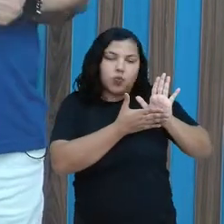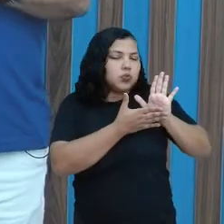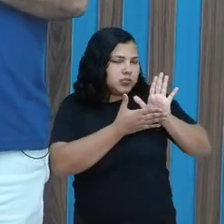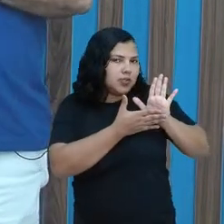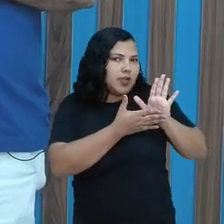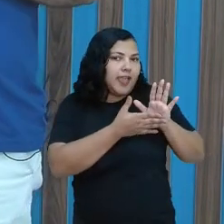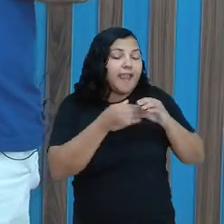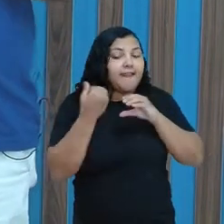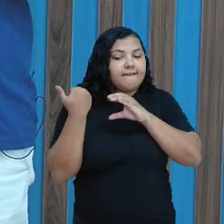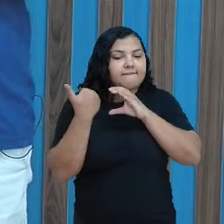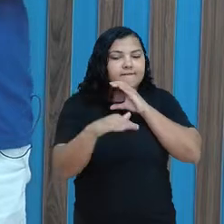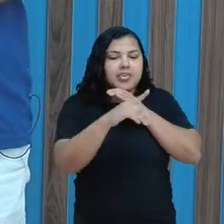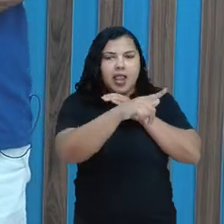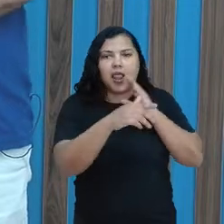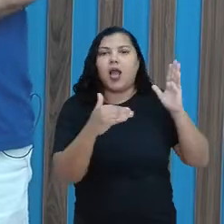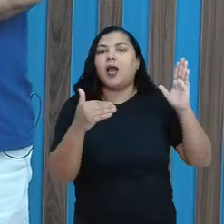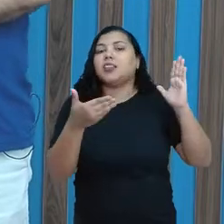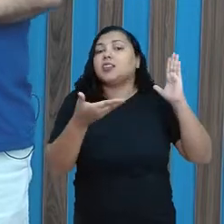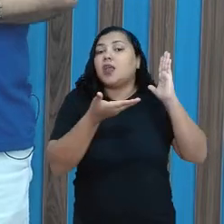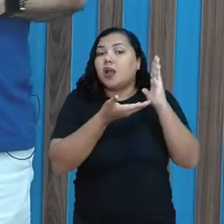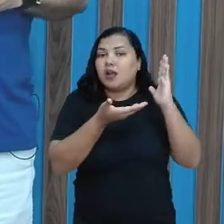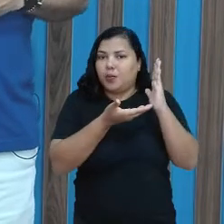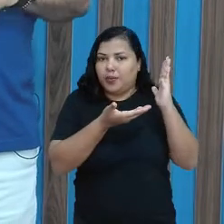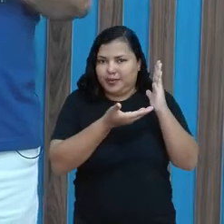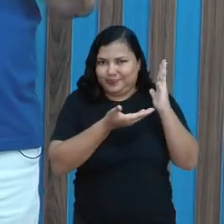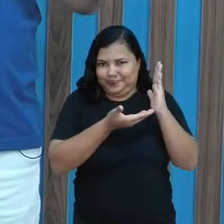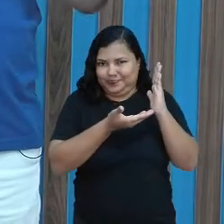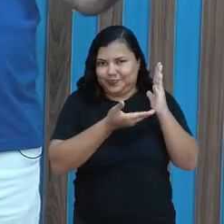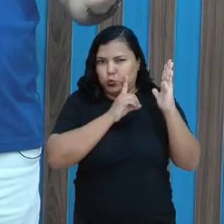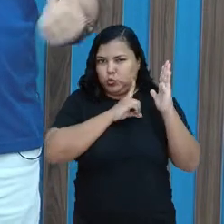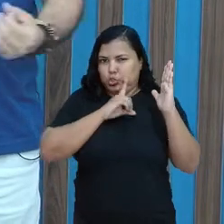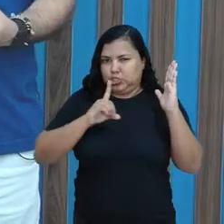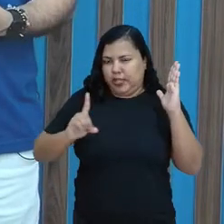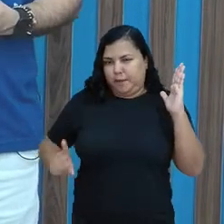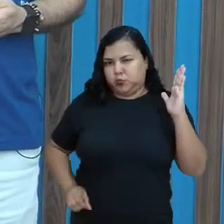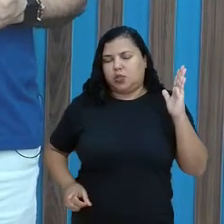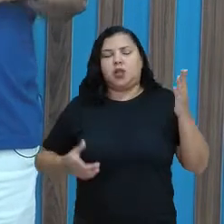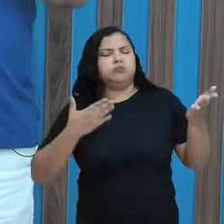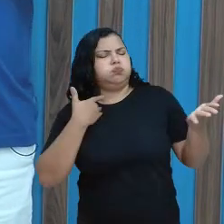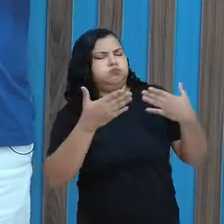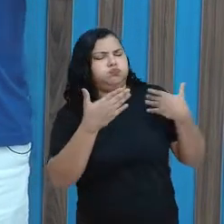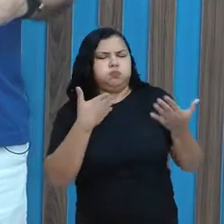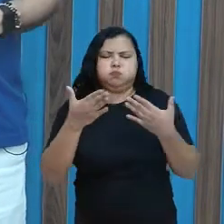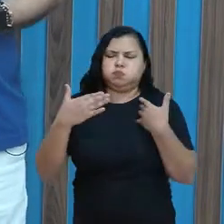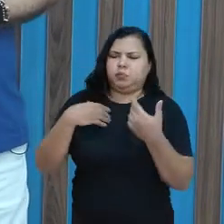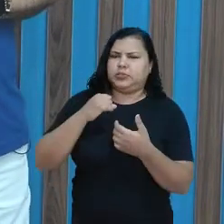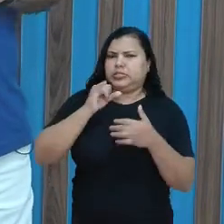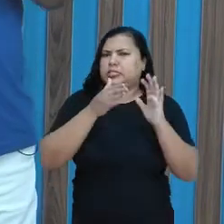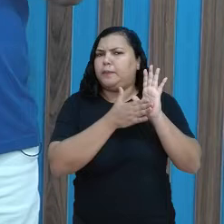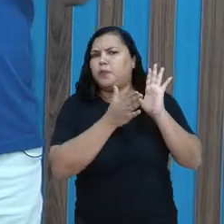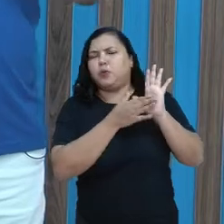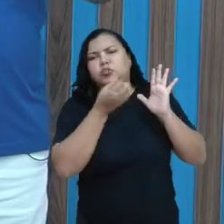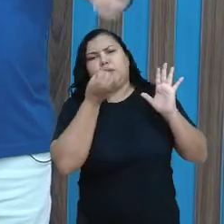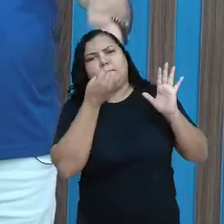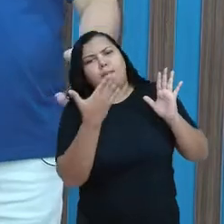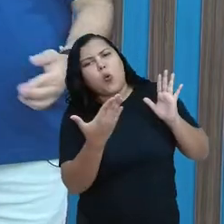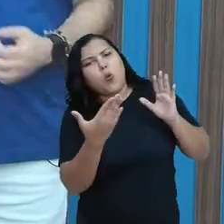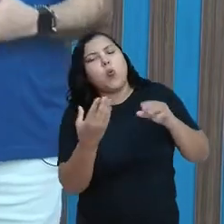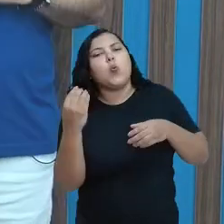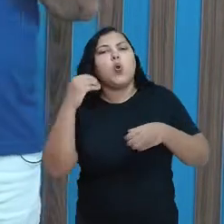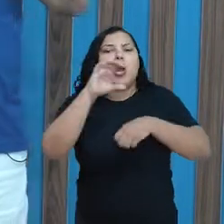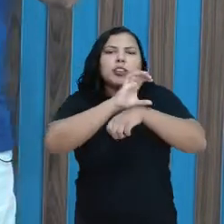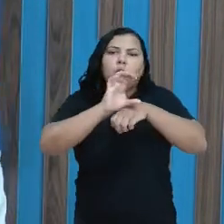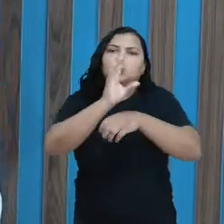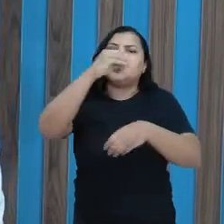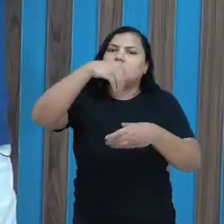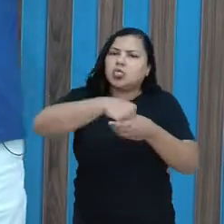né, manda para a Câmara dos Deputados. Aí os deputados vão debater se aquela proposta ela obedece à